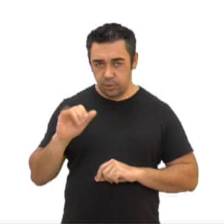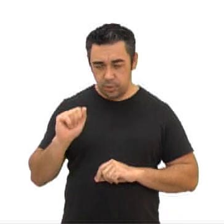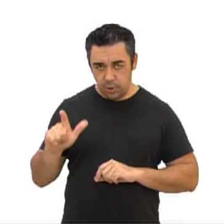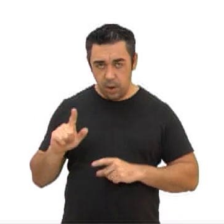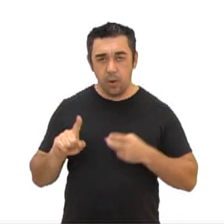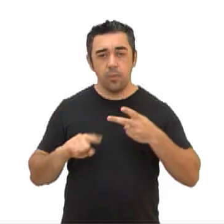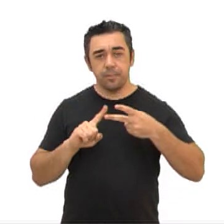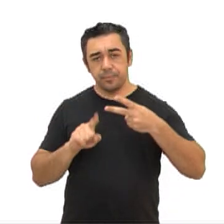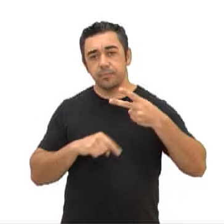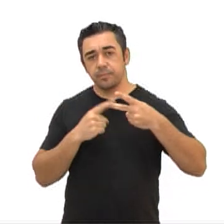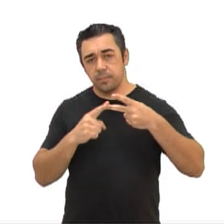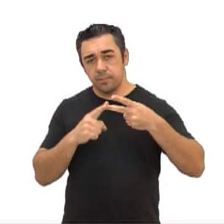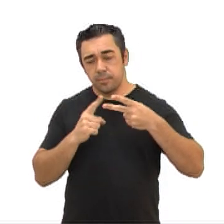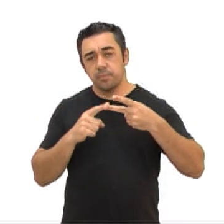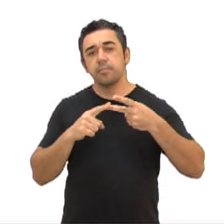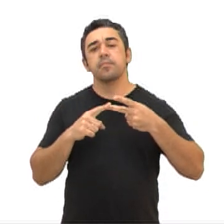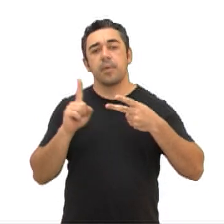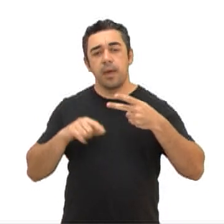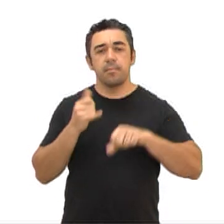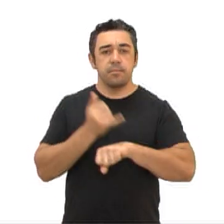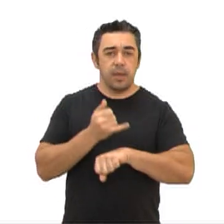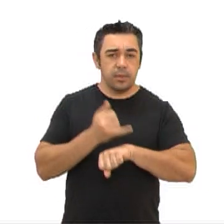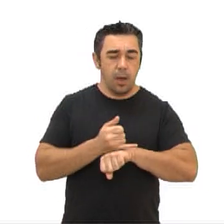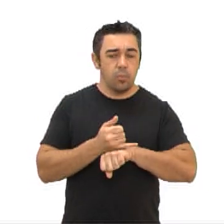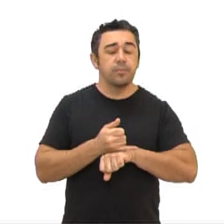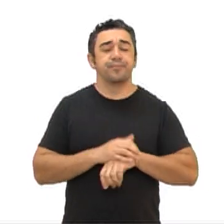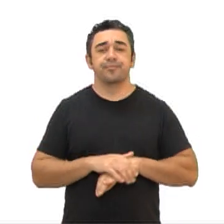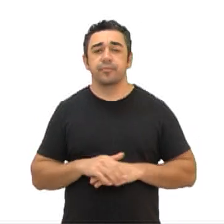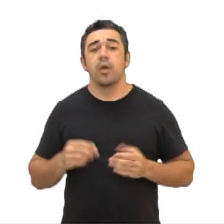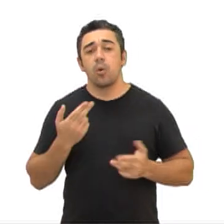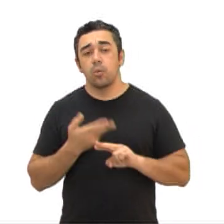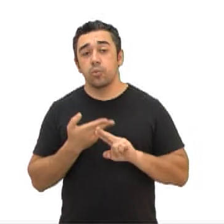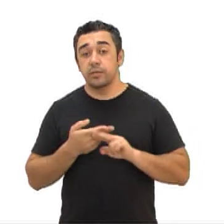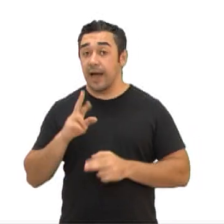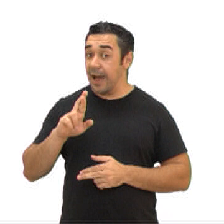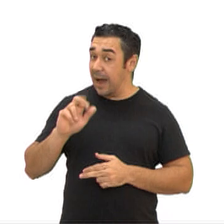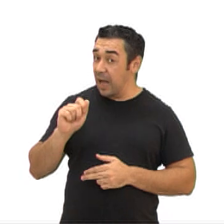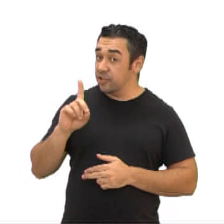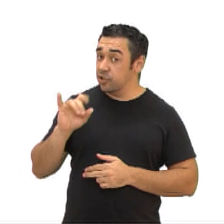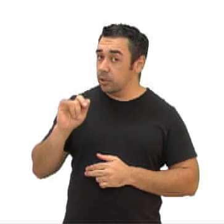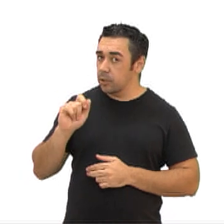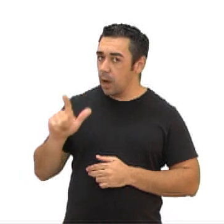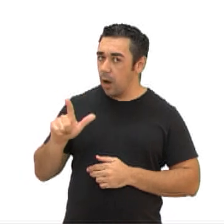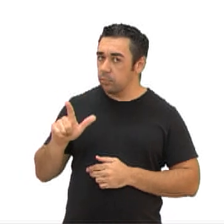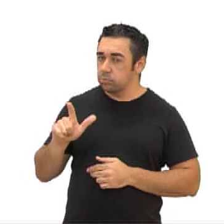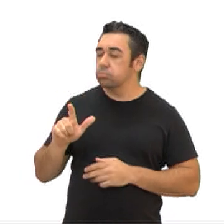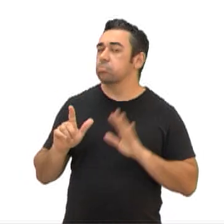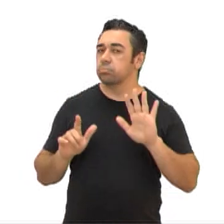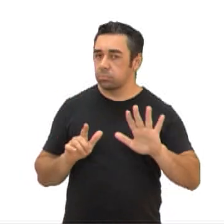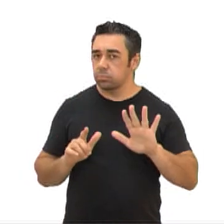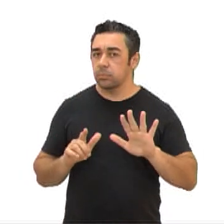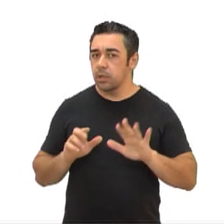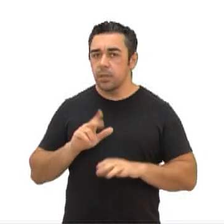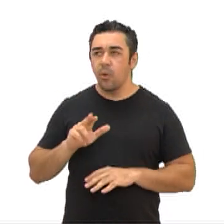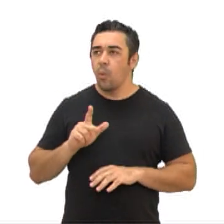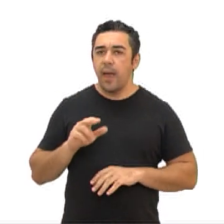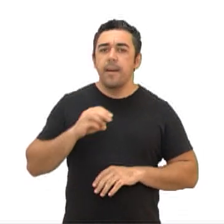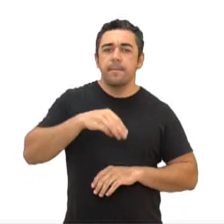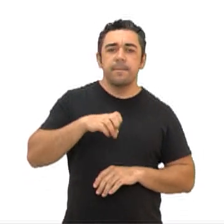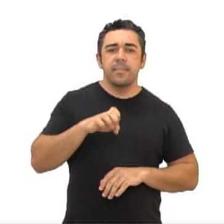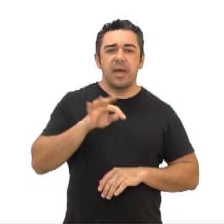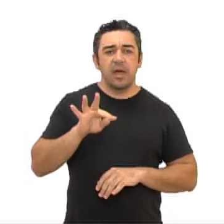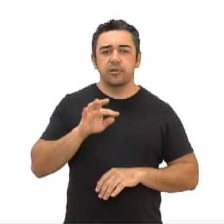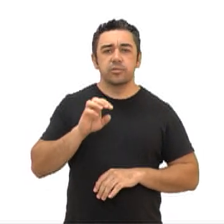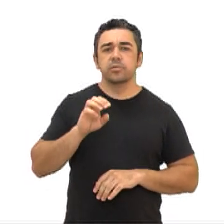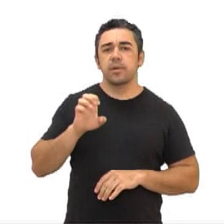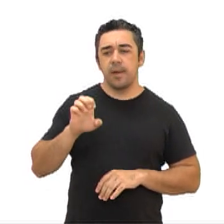do metal. Então, nesse caso, usamos o radical e não aquela tabelinha de nomenclatura, né? Não usamos o met, et, prop, an